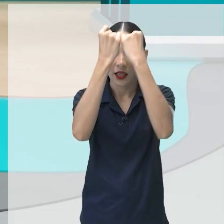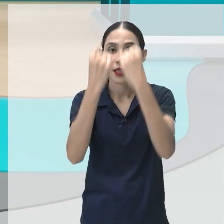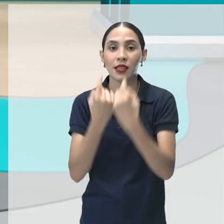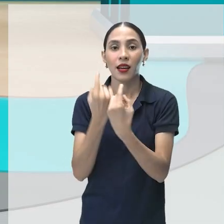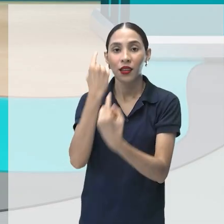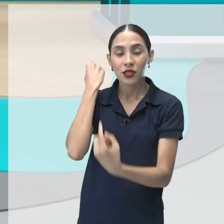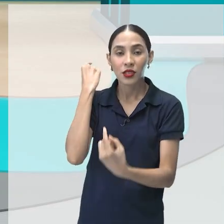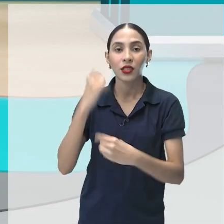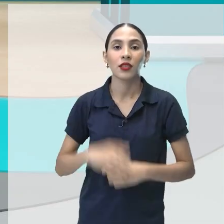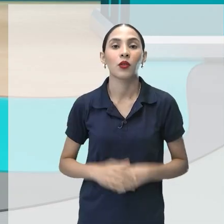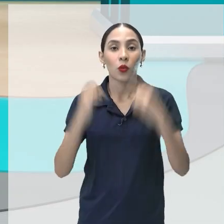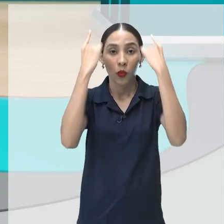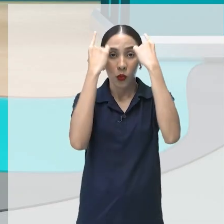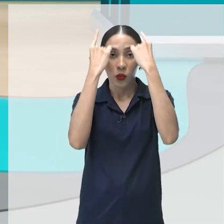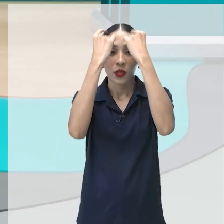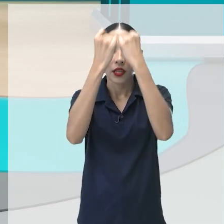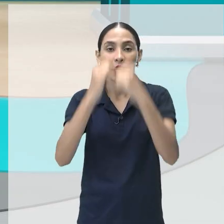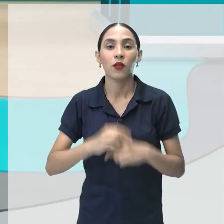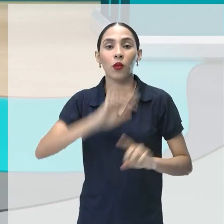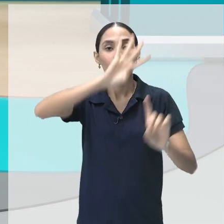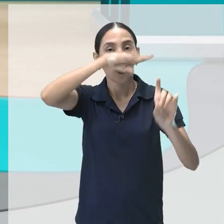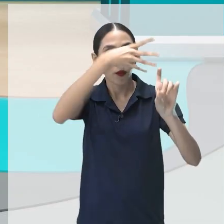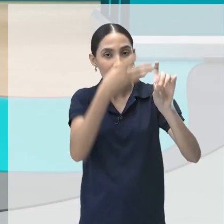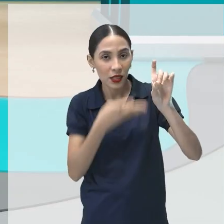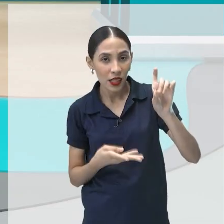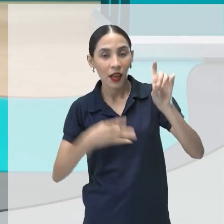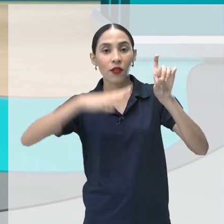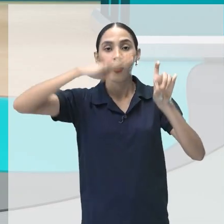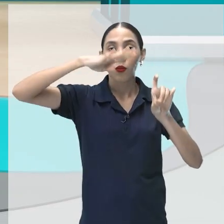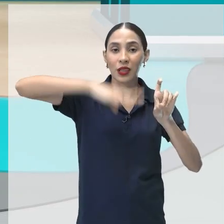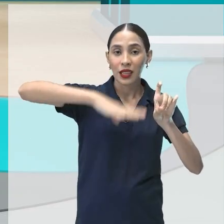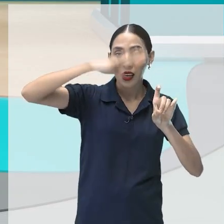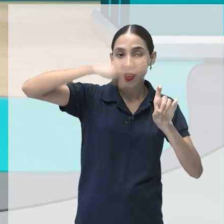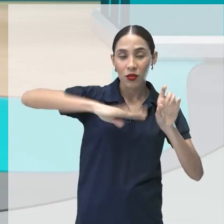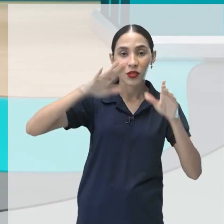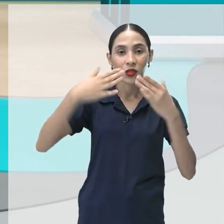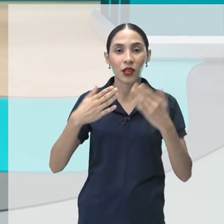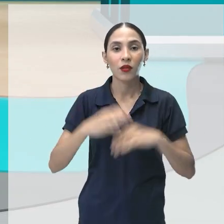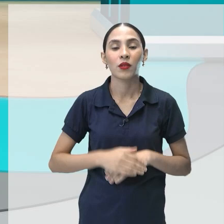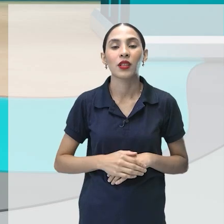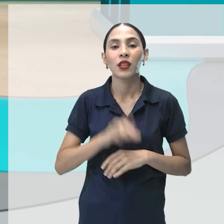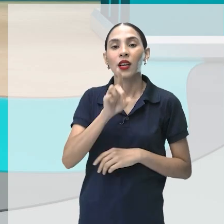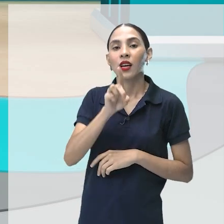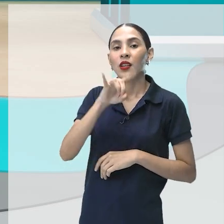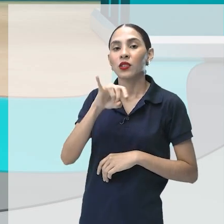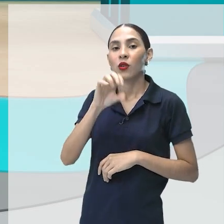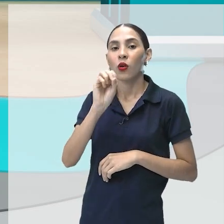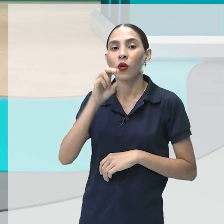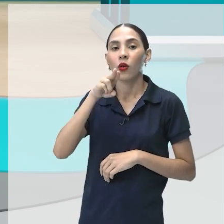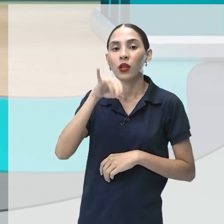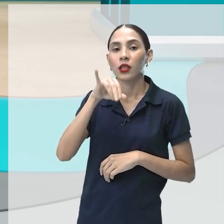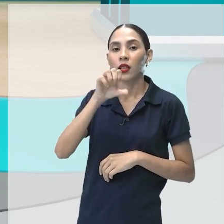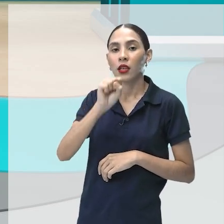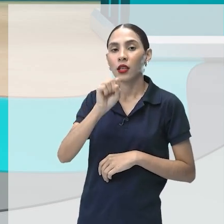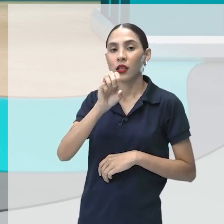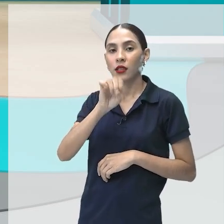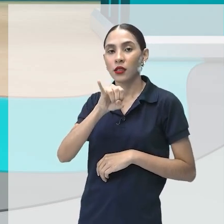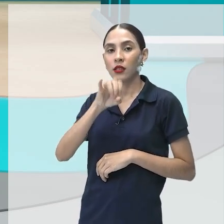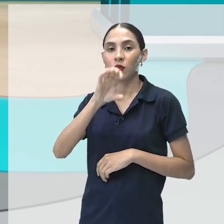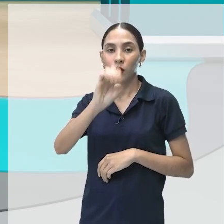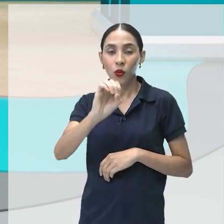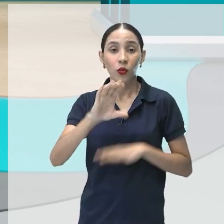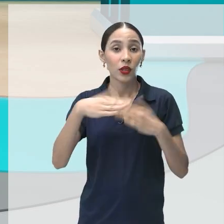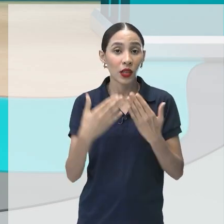os gregos eles homenageavam os deuses. Então, era Dionísio. Então, a partir daí foi criado